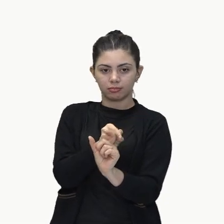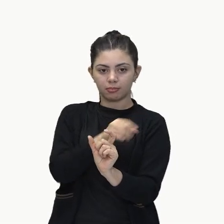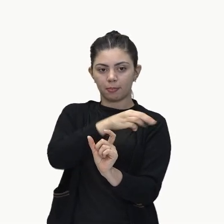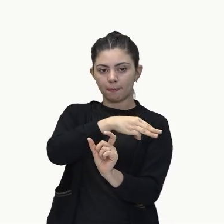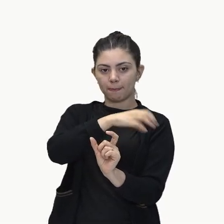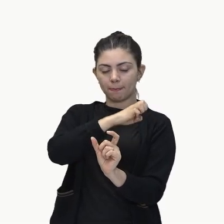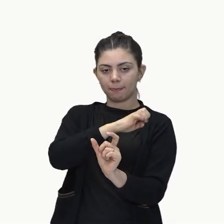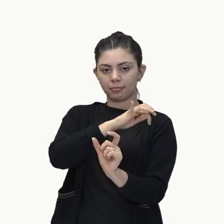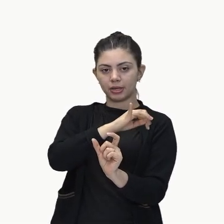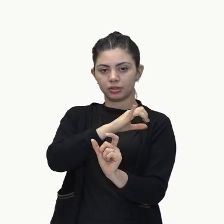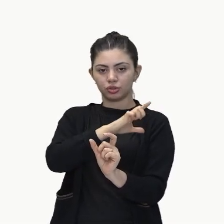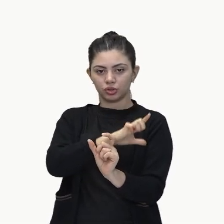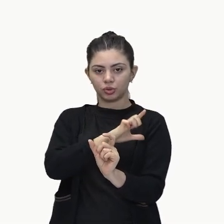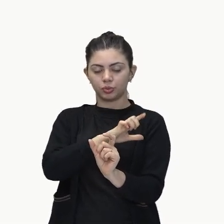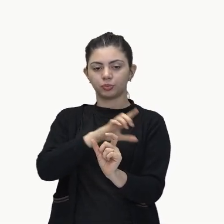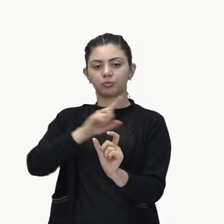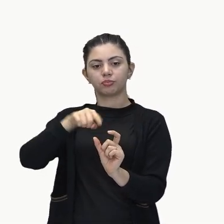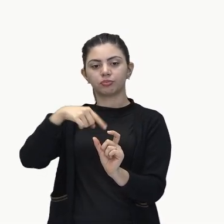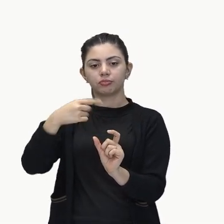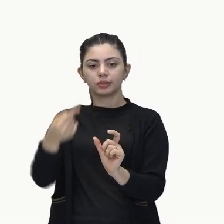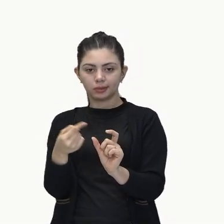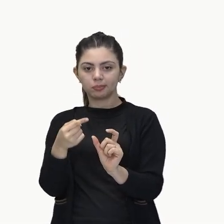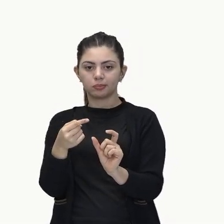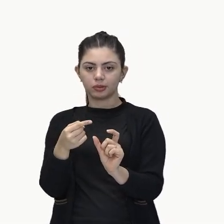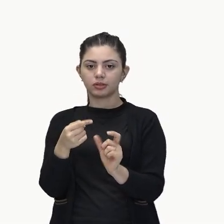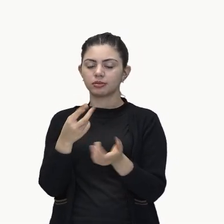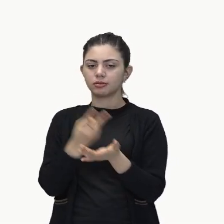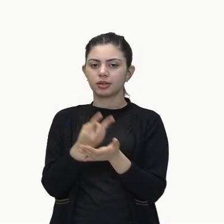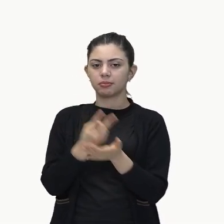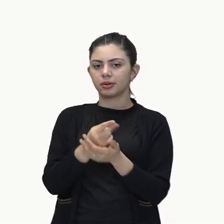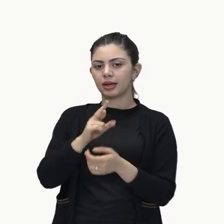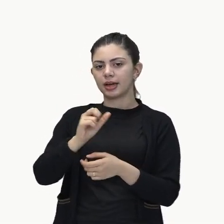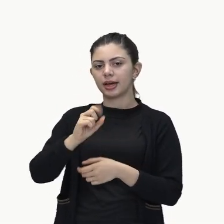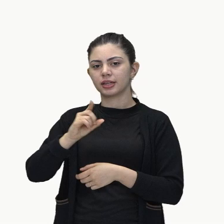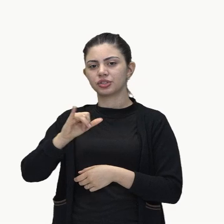radical. O que é o radical? É aquele que termina com il, metil,